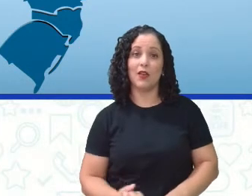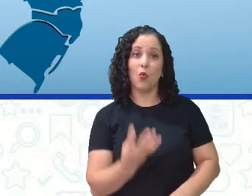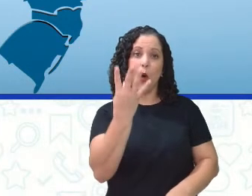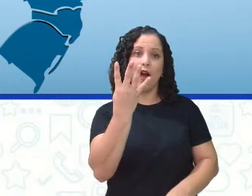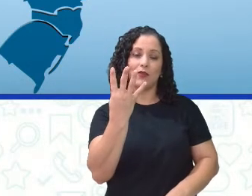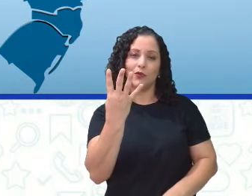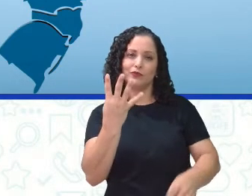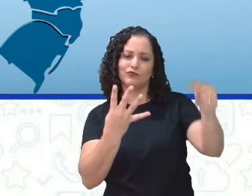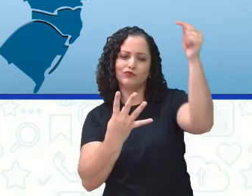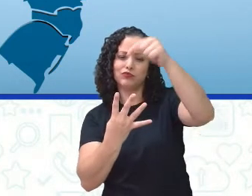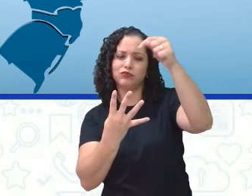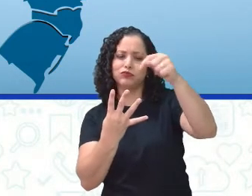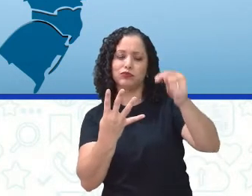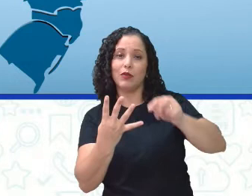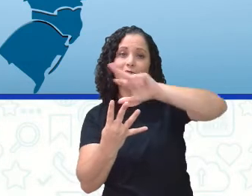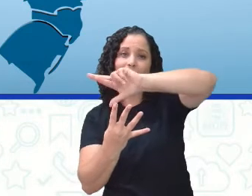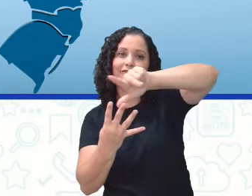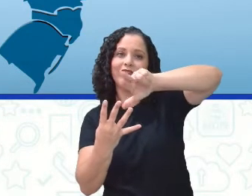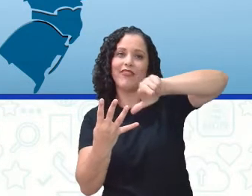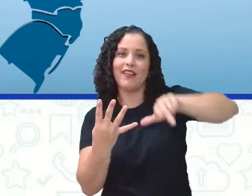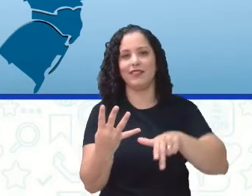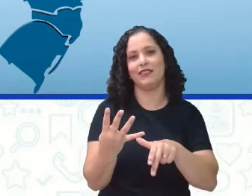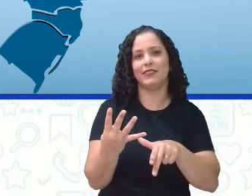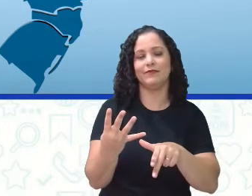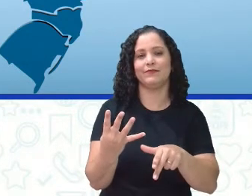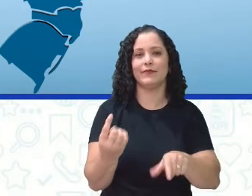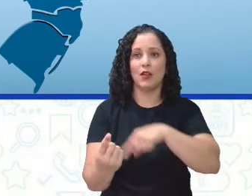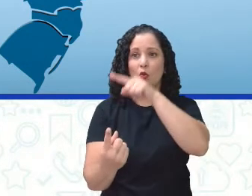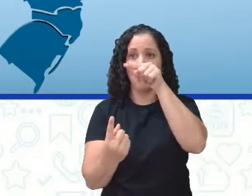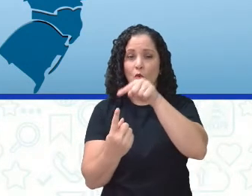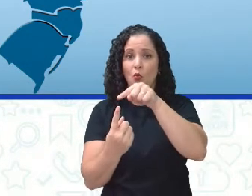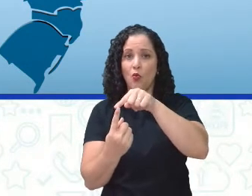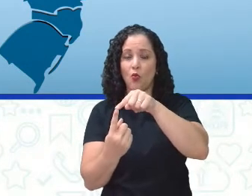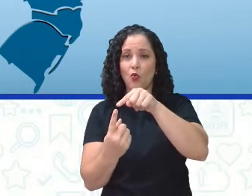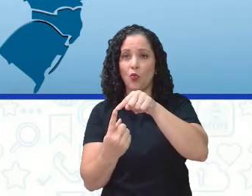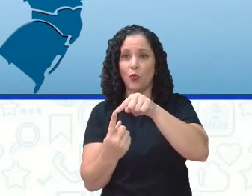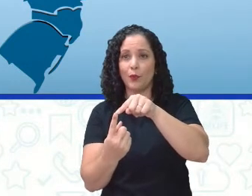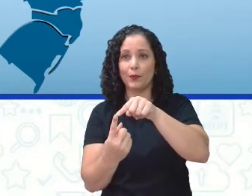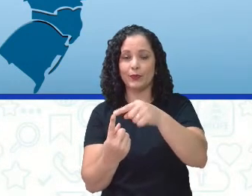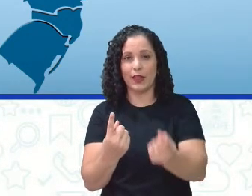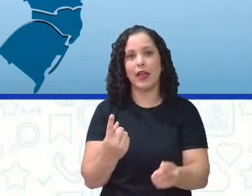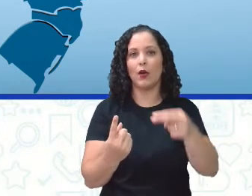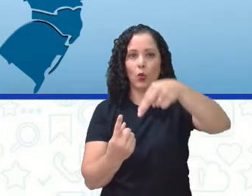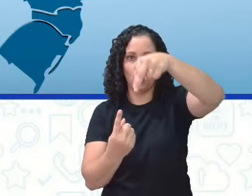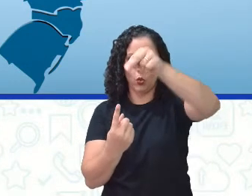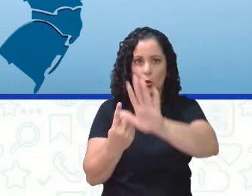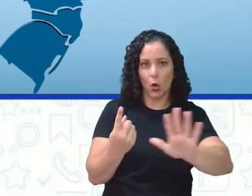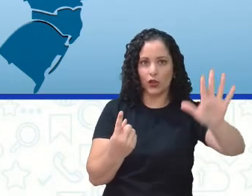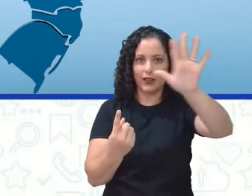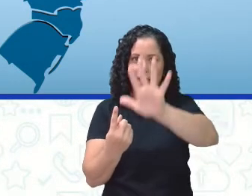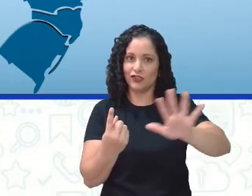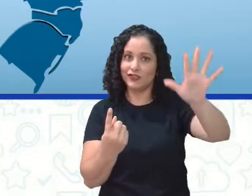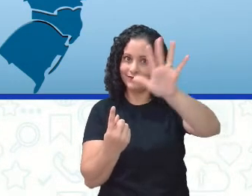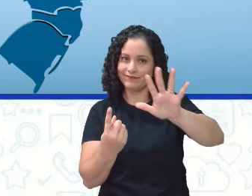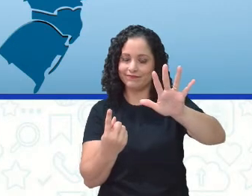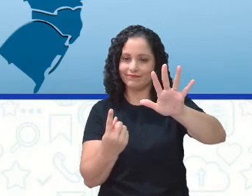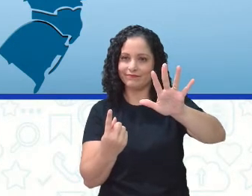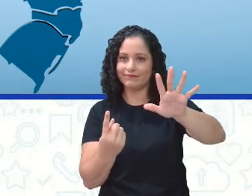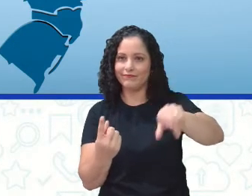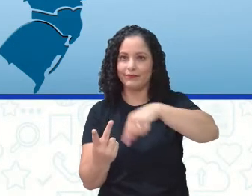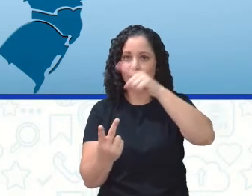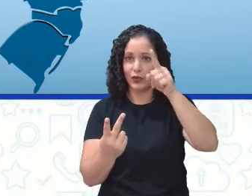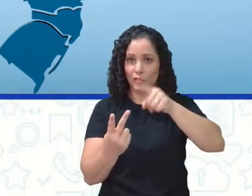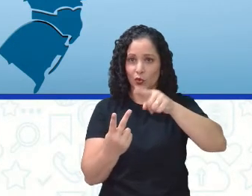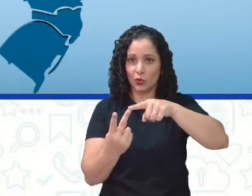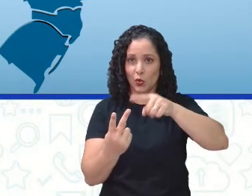horários. Quais são eles? O fuso horário 1, as ilhas do Nordeste, né, como Fernando de Noronha.